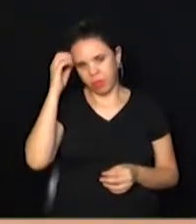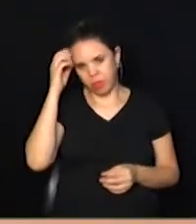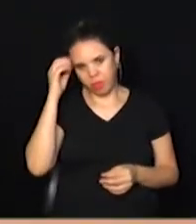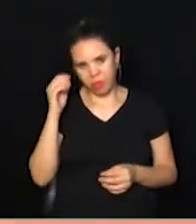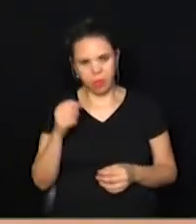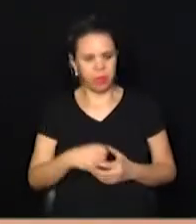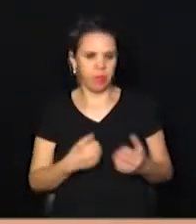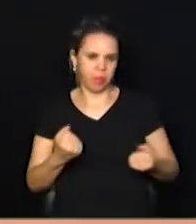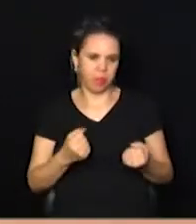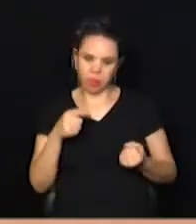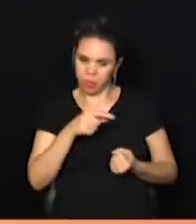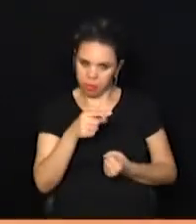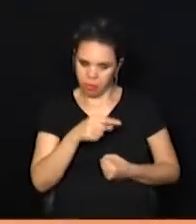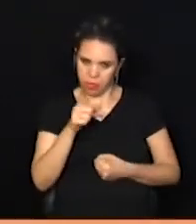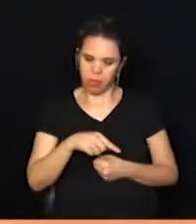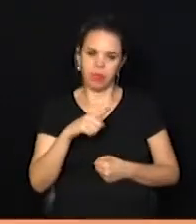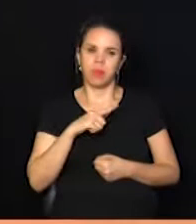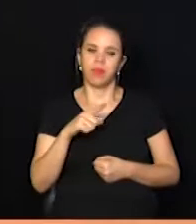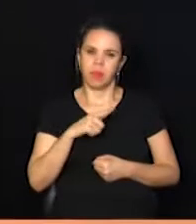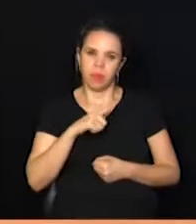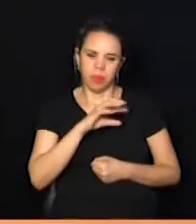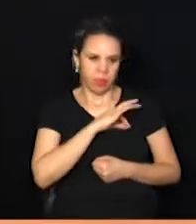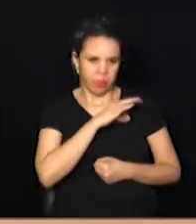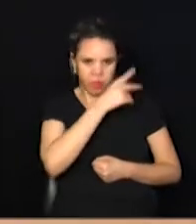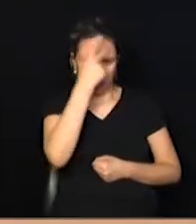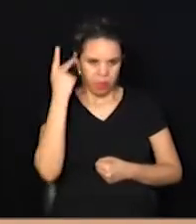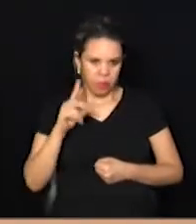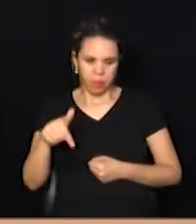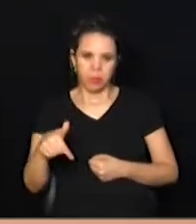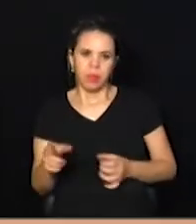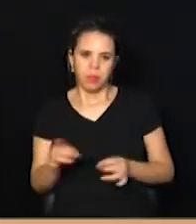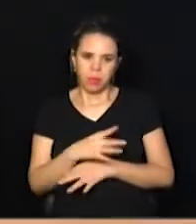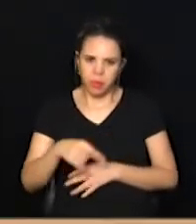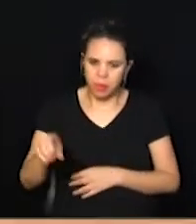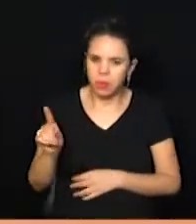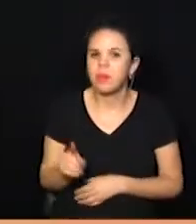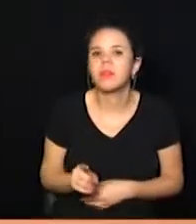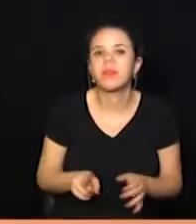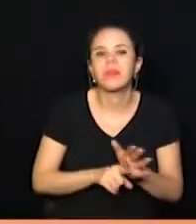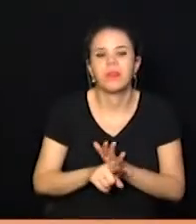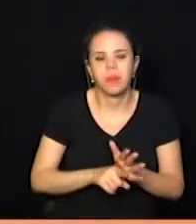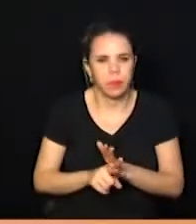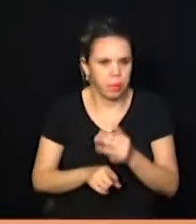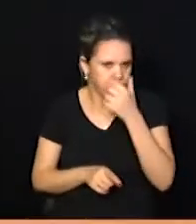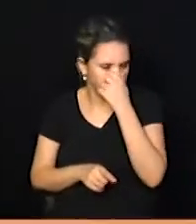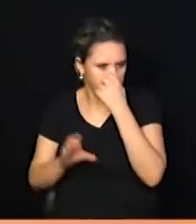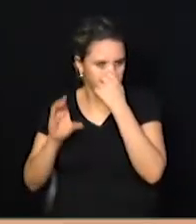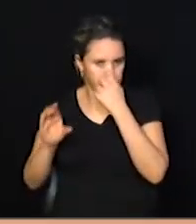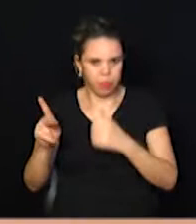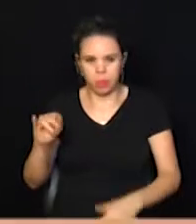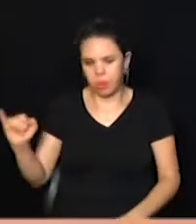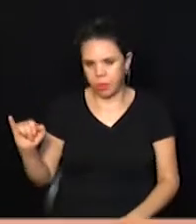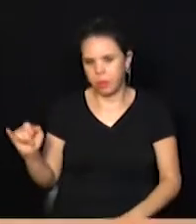Esse carro tinha ali policiais que depois foram investigados na CPI do